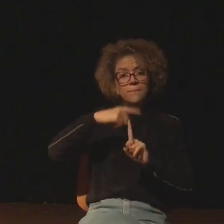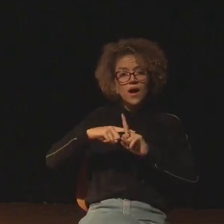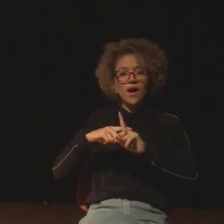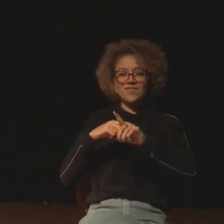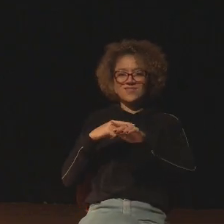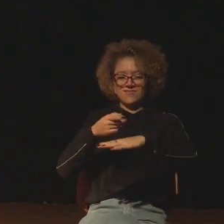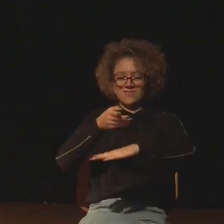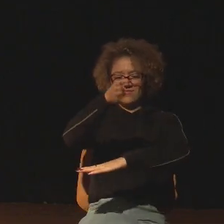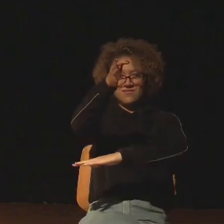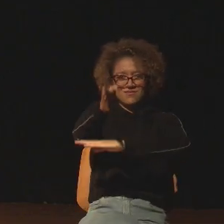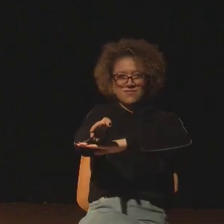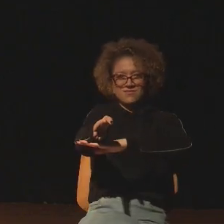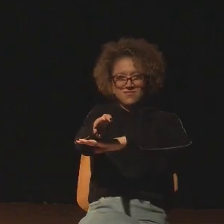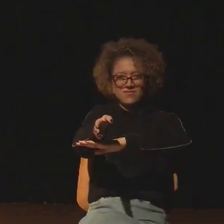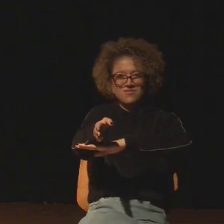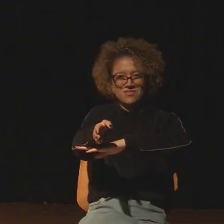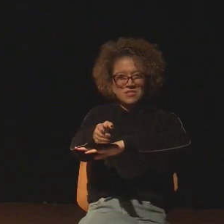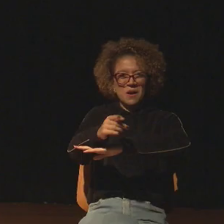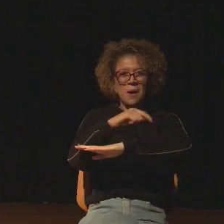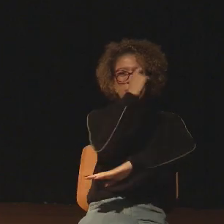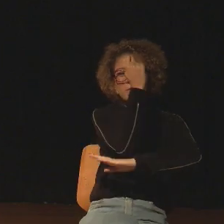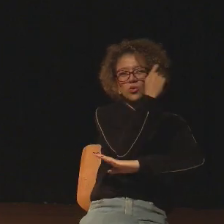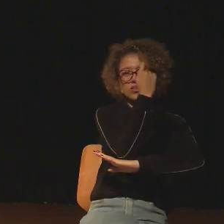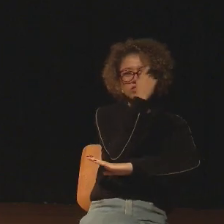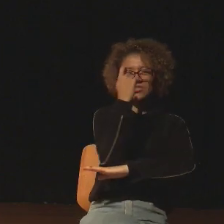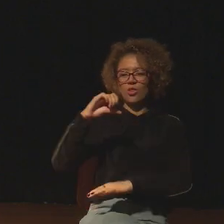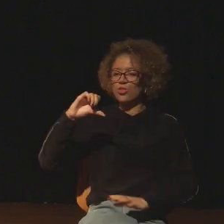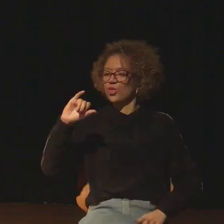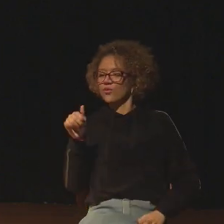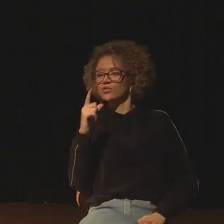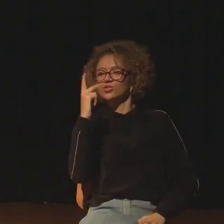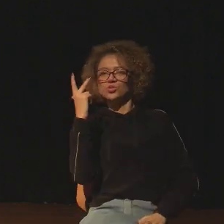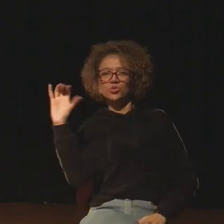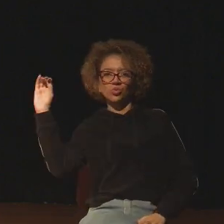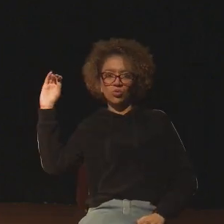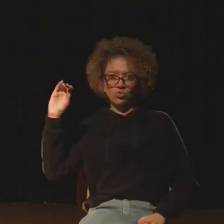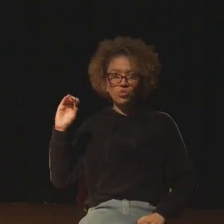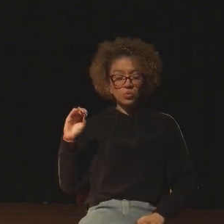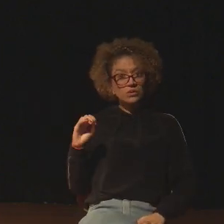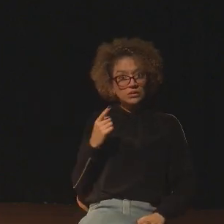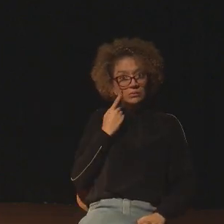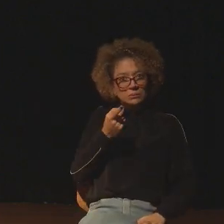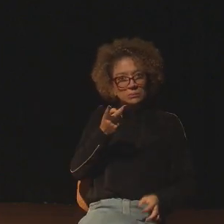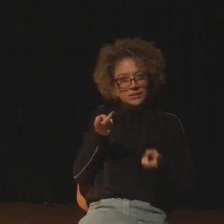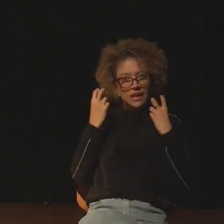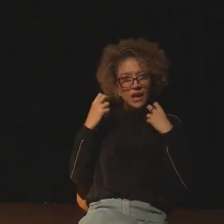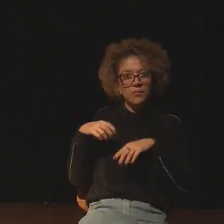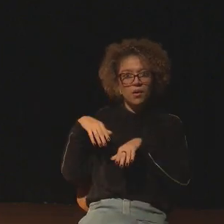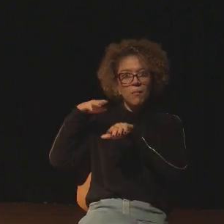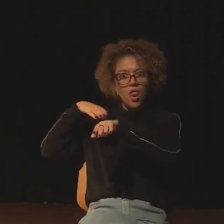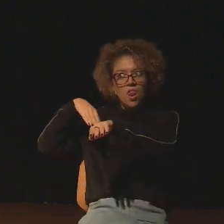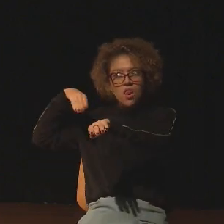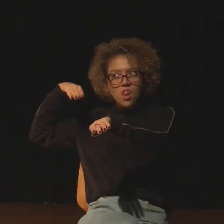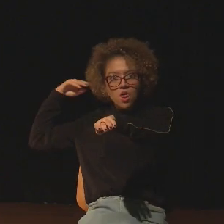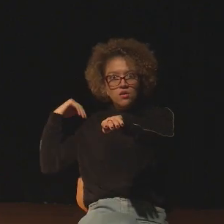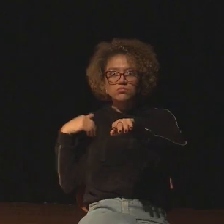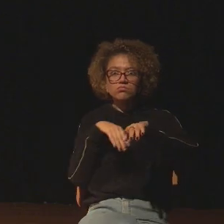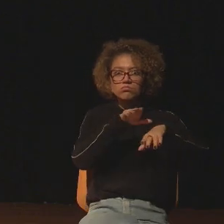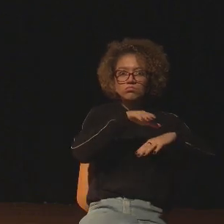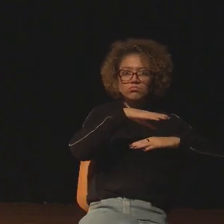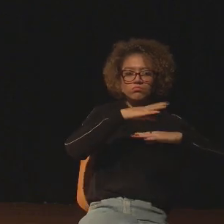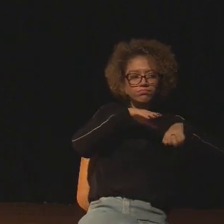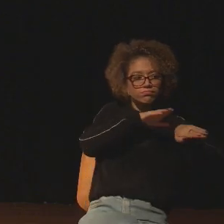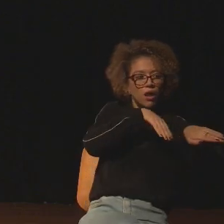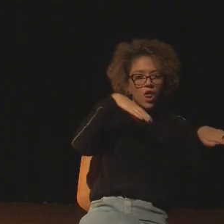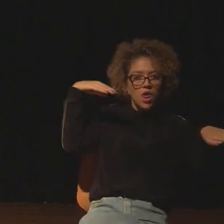9 de Julho, é um fluxo, como vocês viram na pesquisa, é um fluxo de gente intenso. Né? Você, seguindo esse eixo, tem uma escadaria que